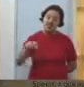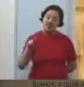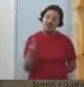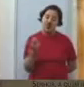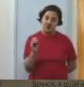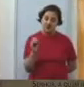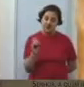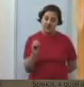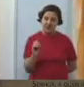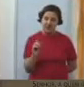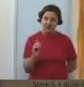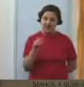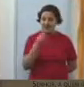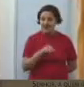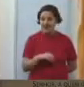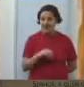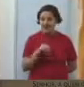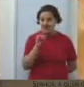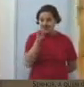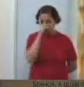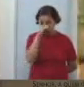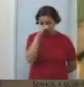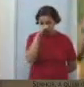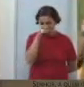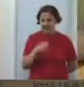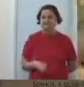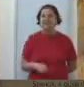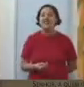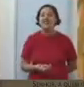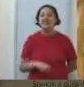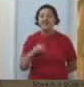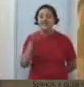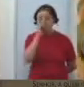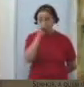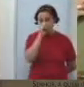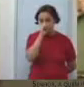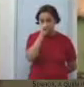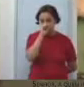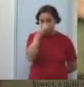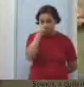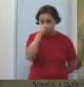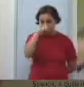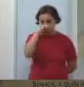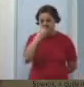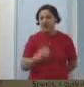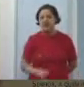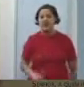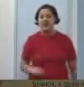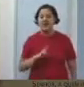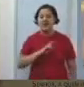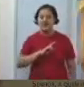Palito. Na Palito é o nome que fez, Paulinho. O outro chamava